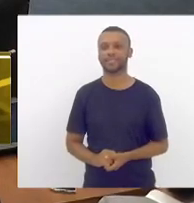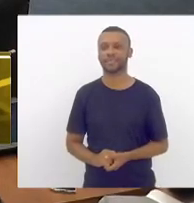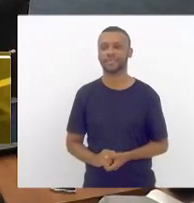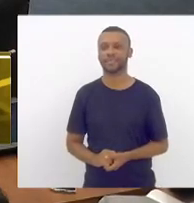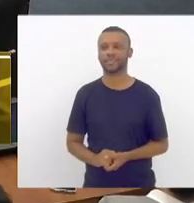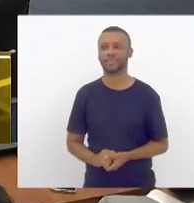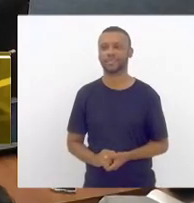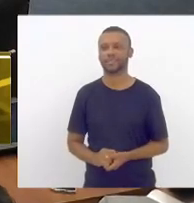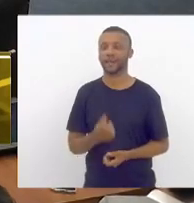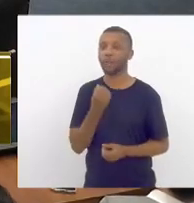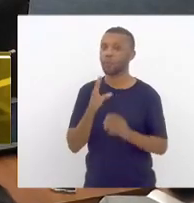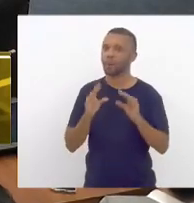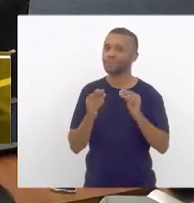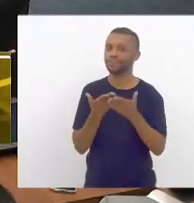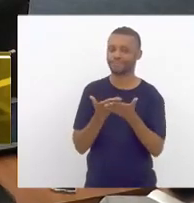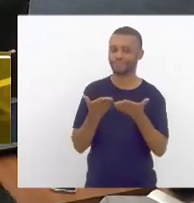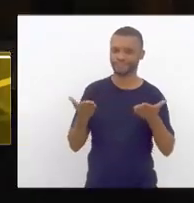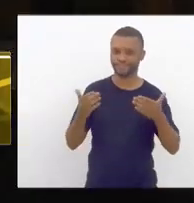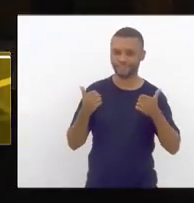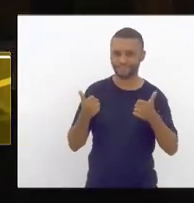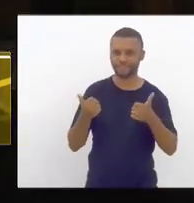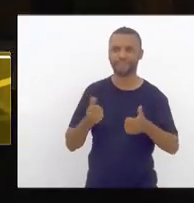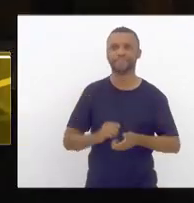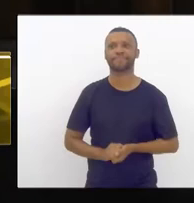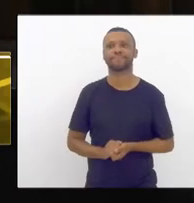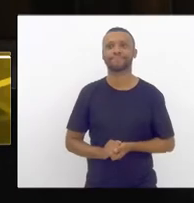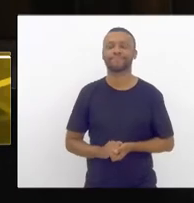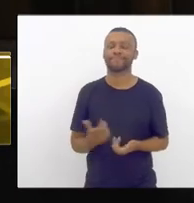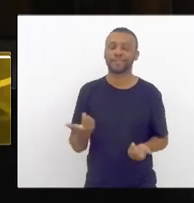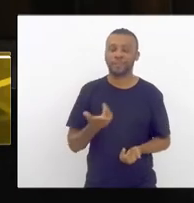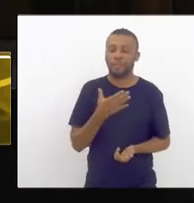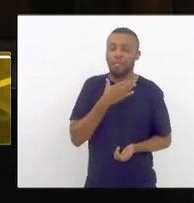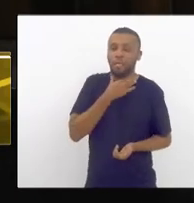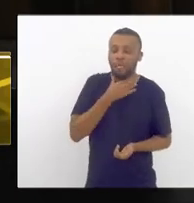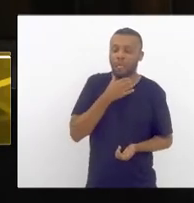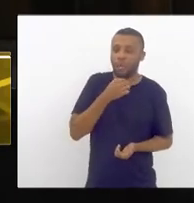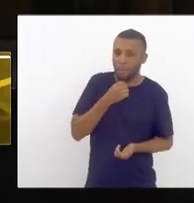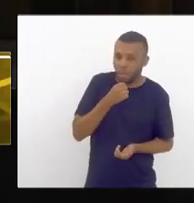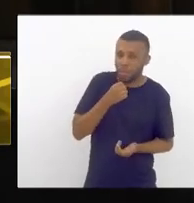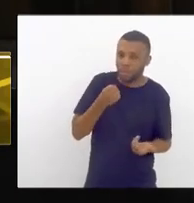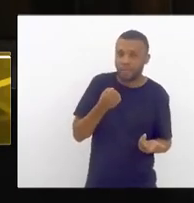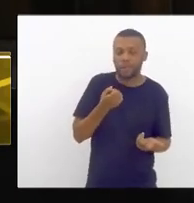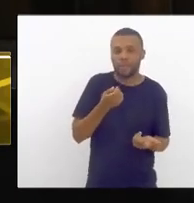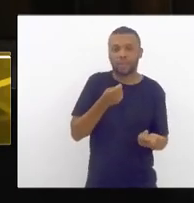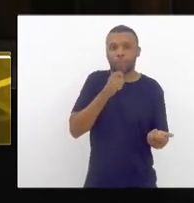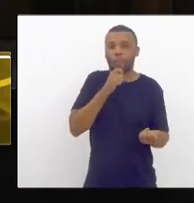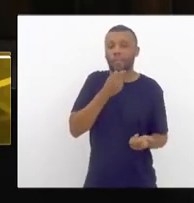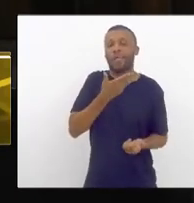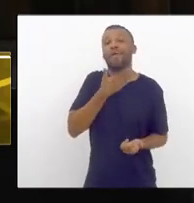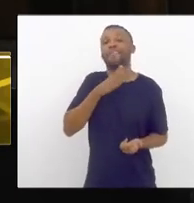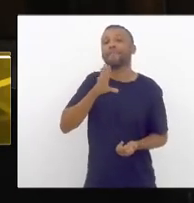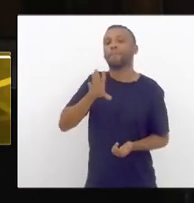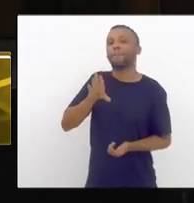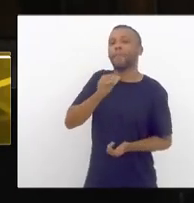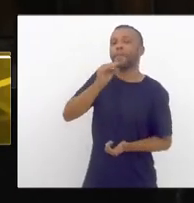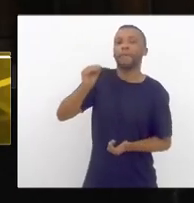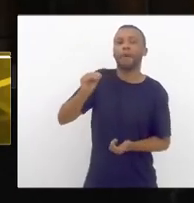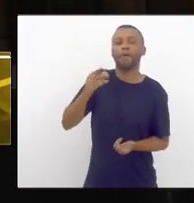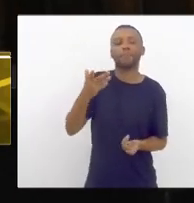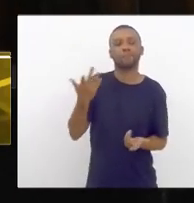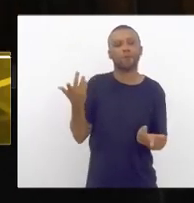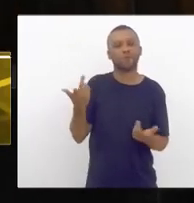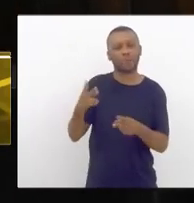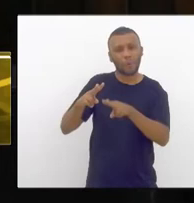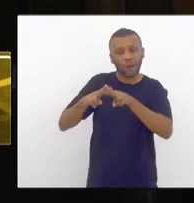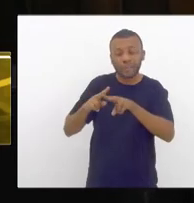Boa noite como vocês podem ver eu tô meio sem voz já não foram foram resultado aí dos